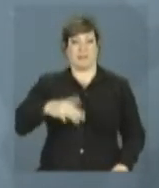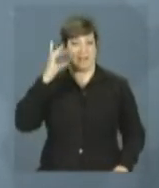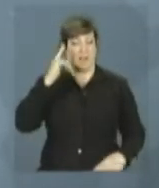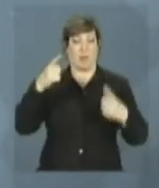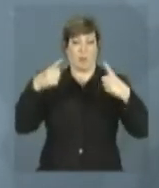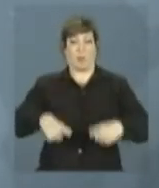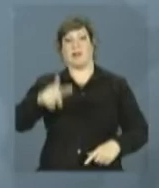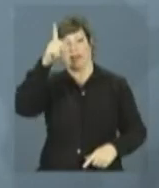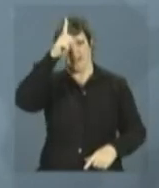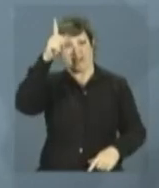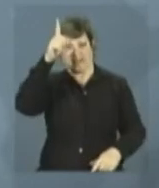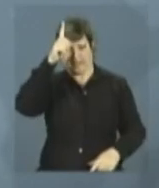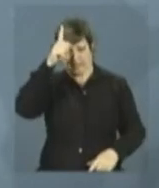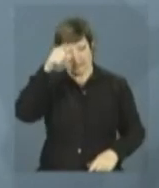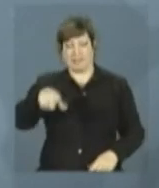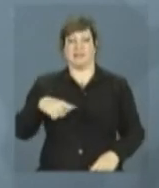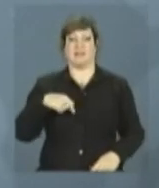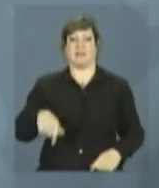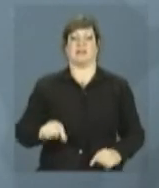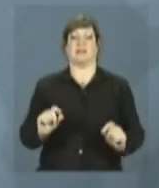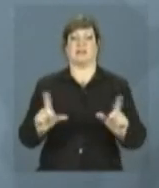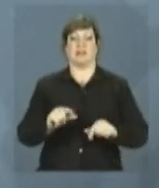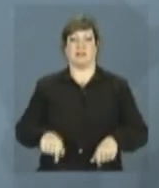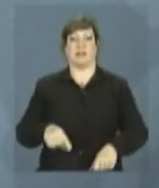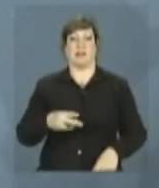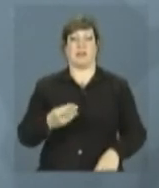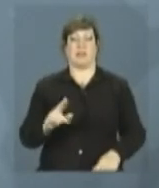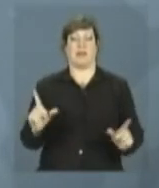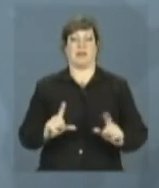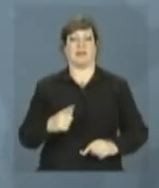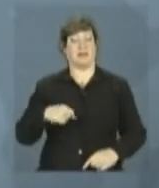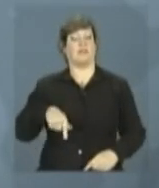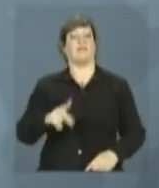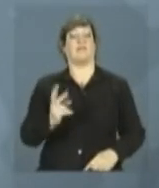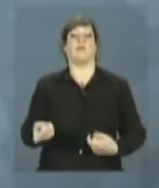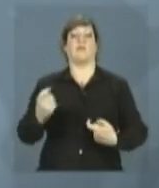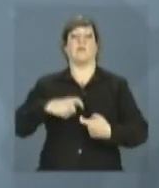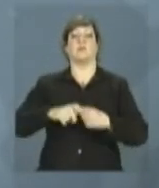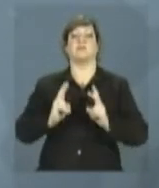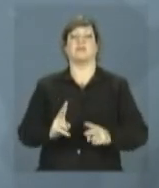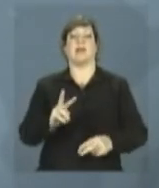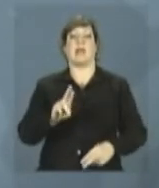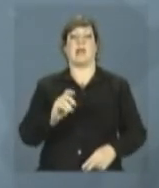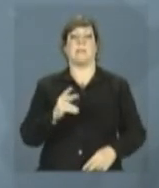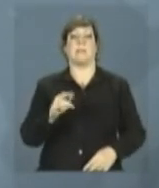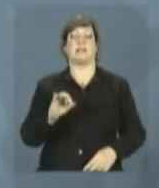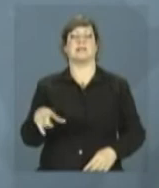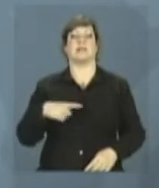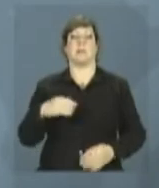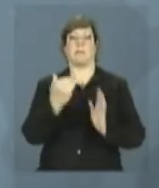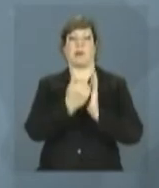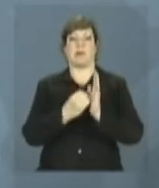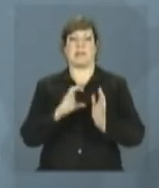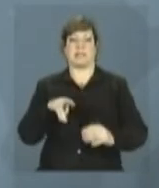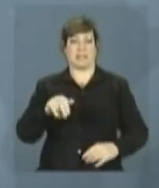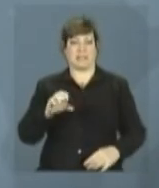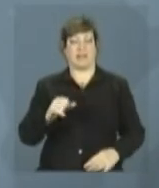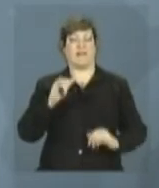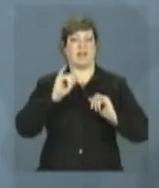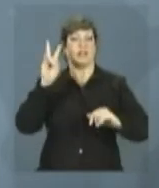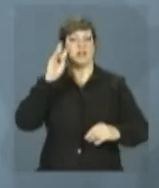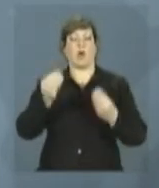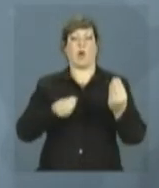a Hanover, na Alemanha. Continue agora com a reprise do programa Cenas do Brasil, que fala